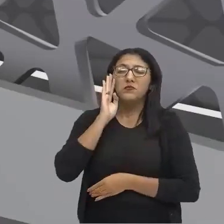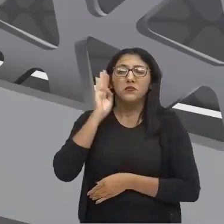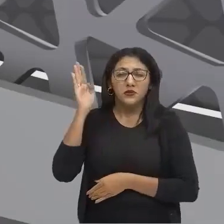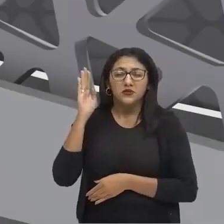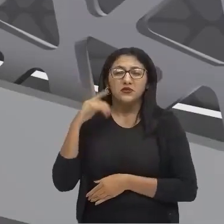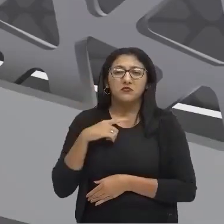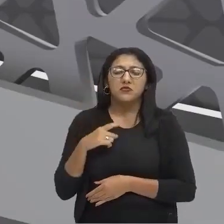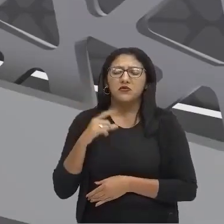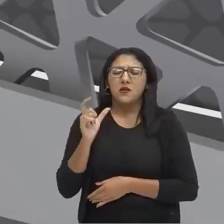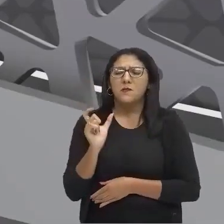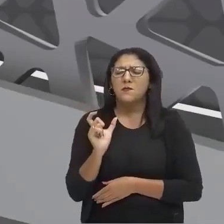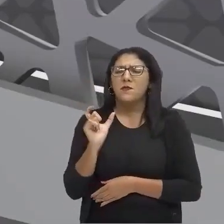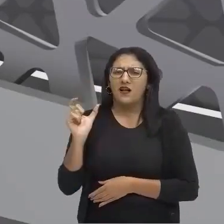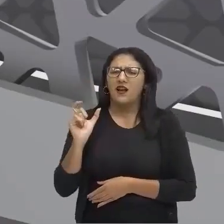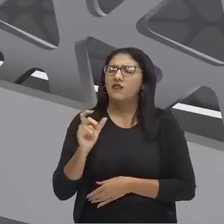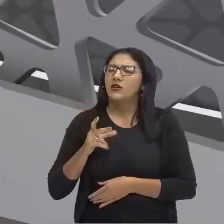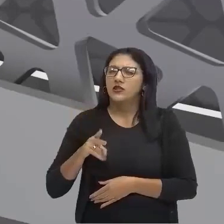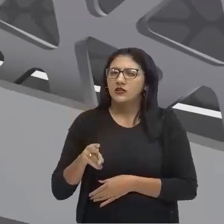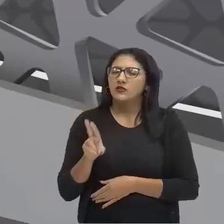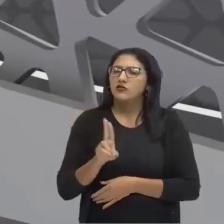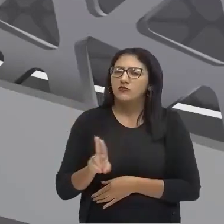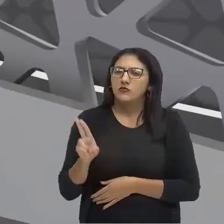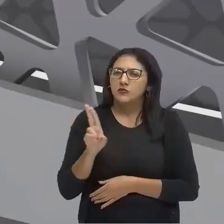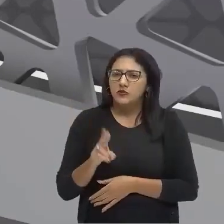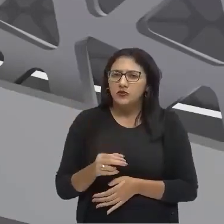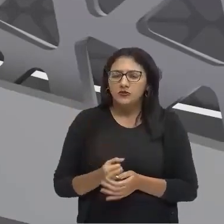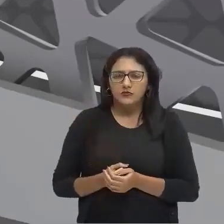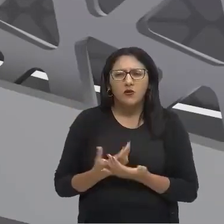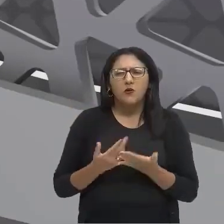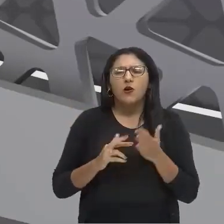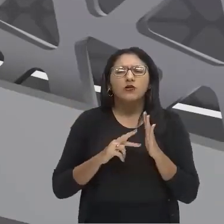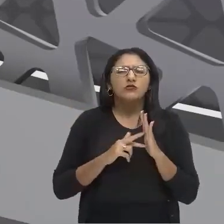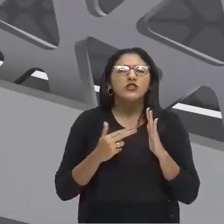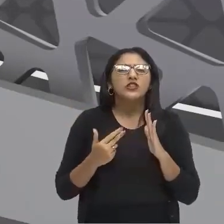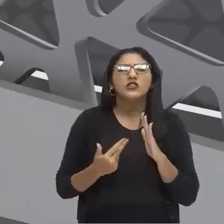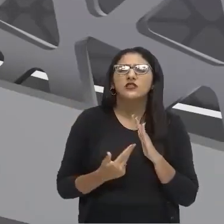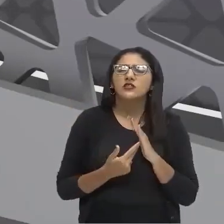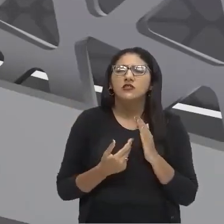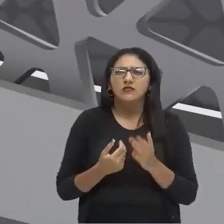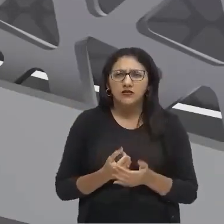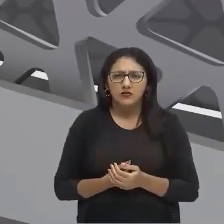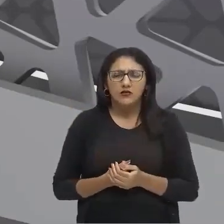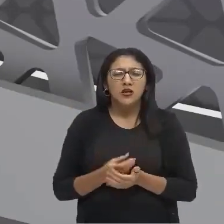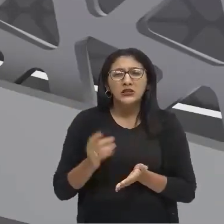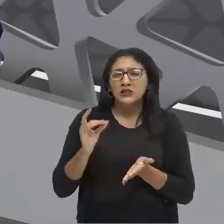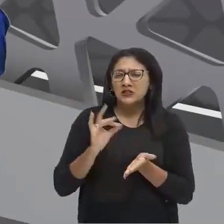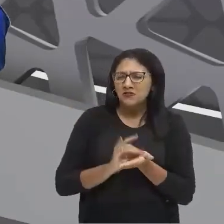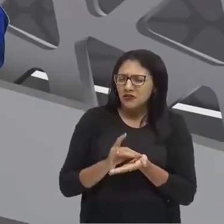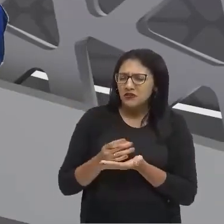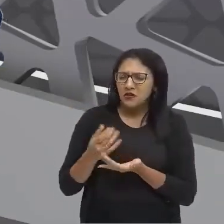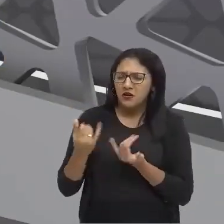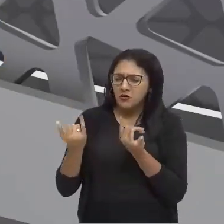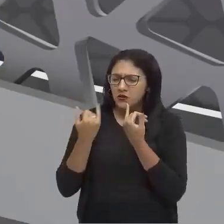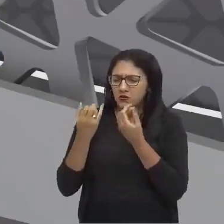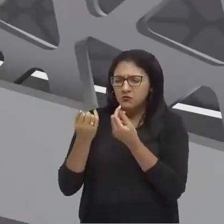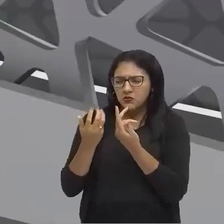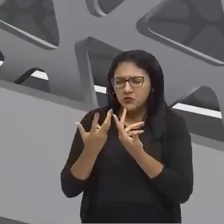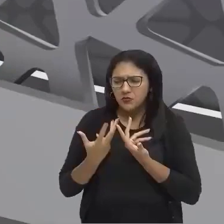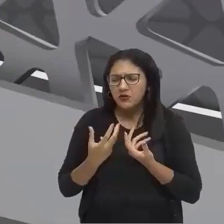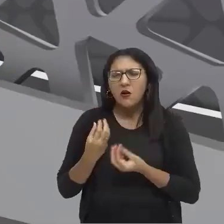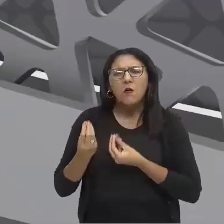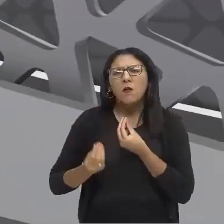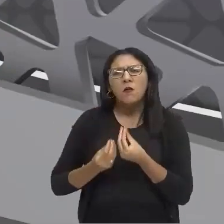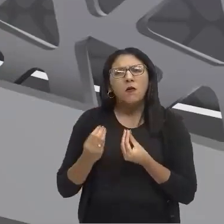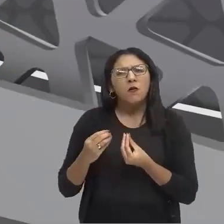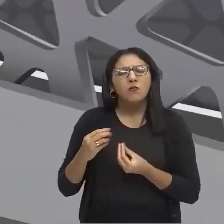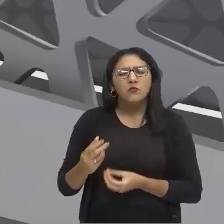uma palavra que muito está sendo usada. Mas qual é o significado? O que realmente ela vai nos informar, como ela age na